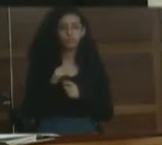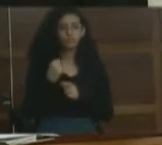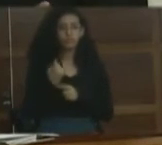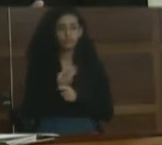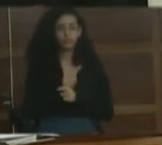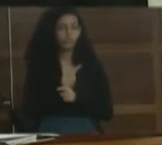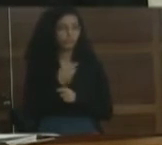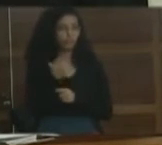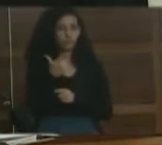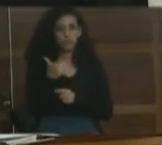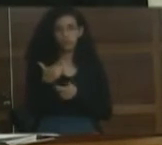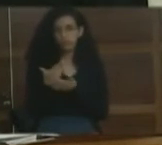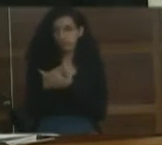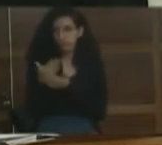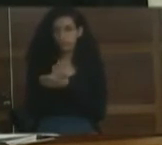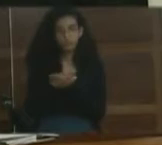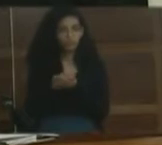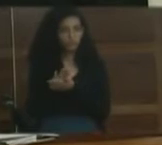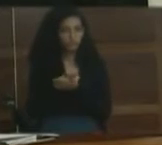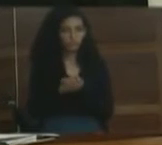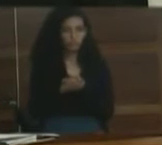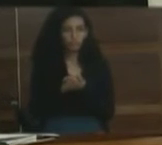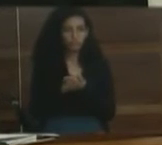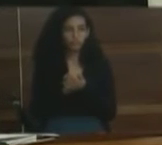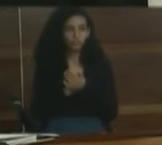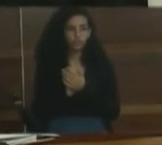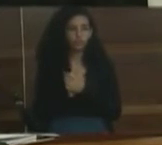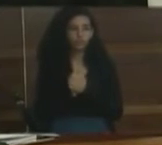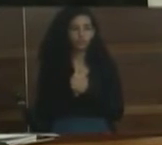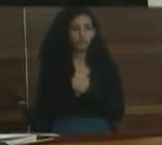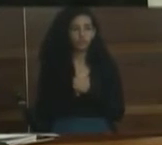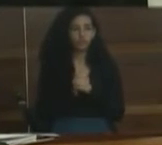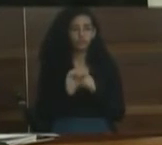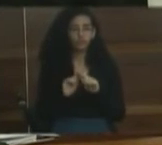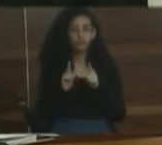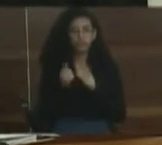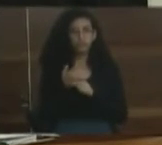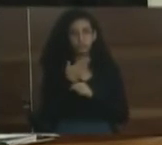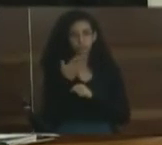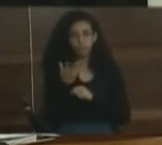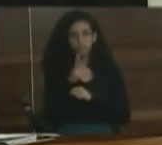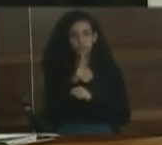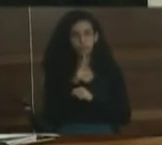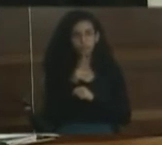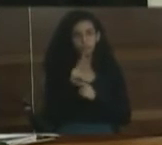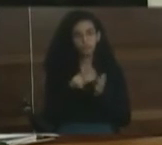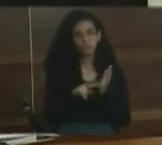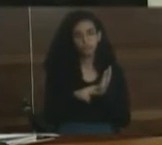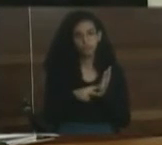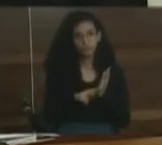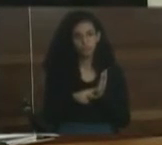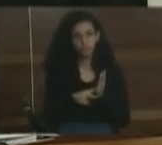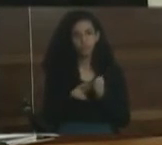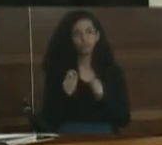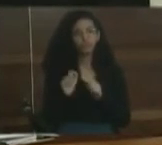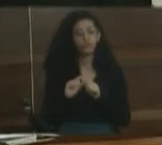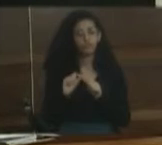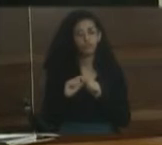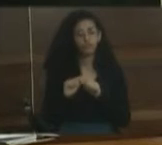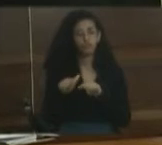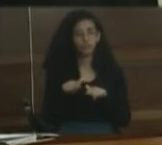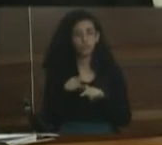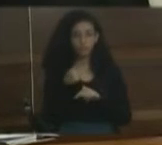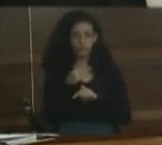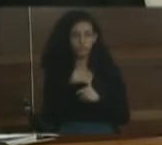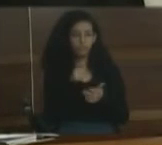controle da um recebeu nenhum estudo para fazer impacto mas vocês como nessa indicar o que estão fazendo o papel